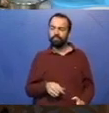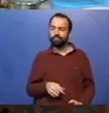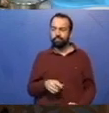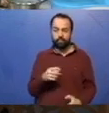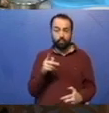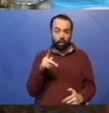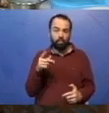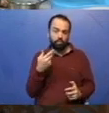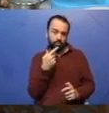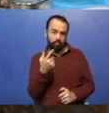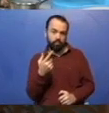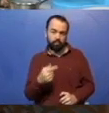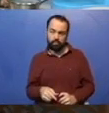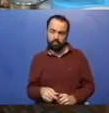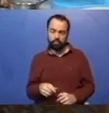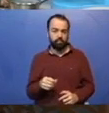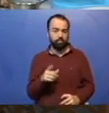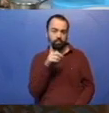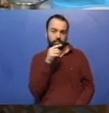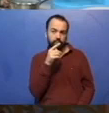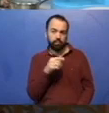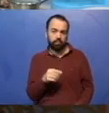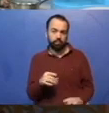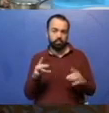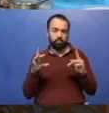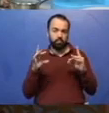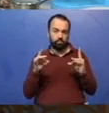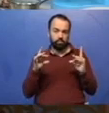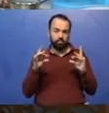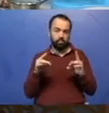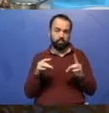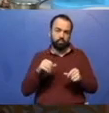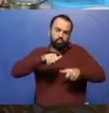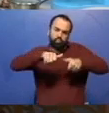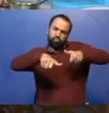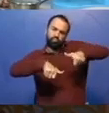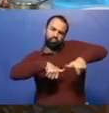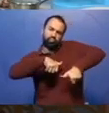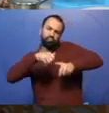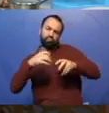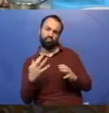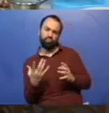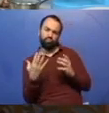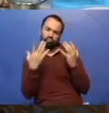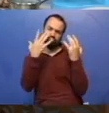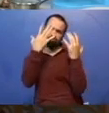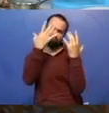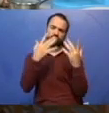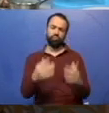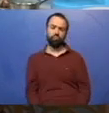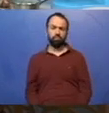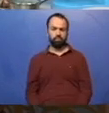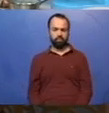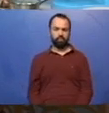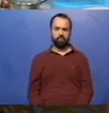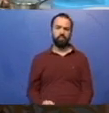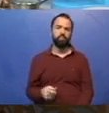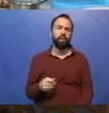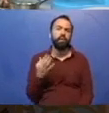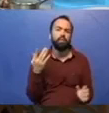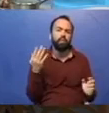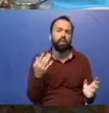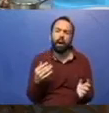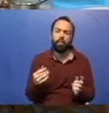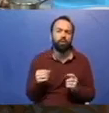A professora falou assim: a água líquida está se transformando em vapor. Cadê o